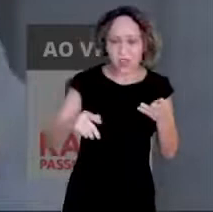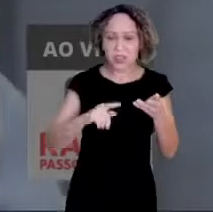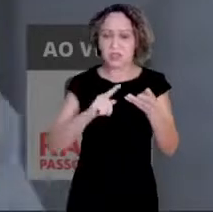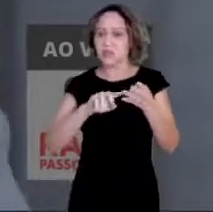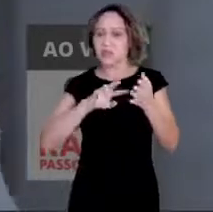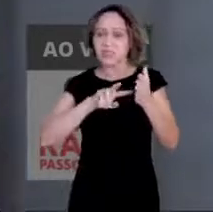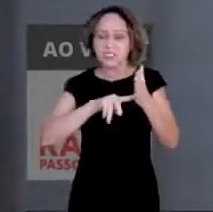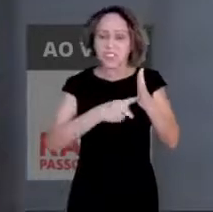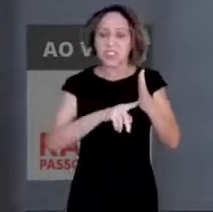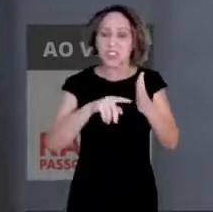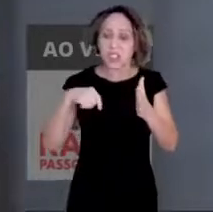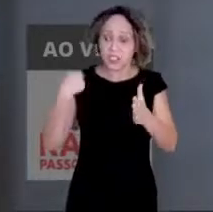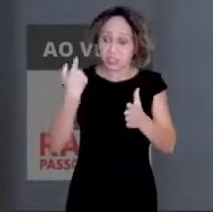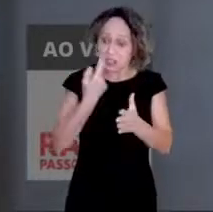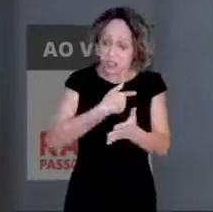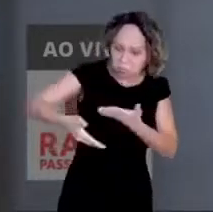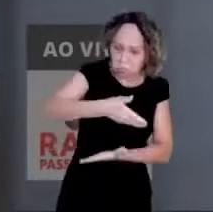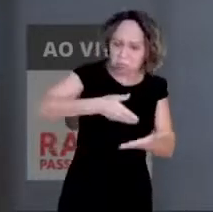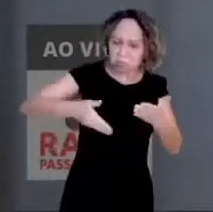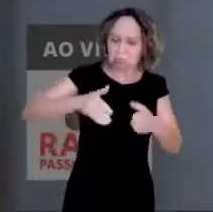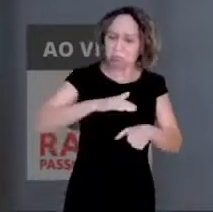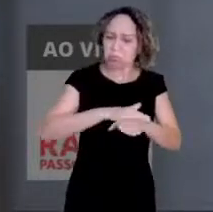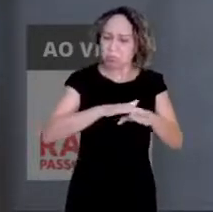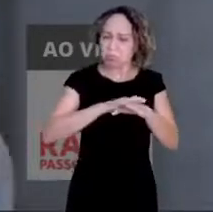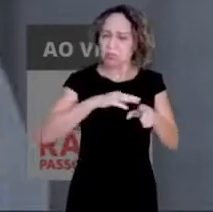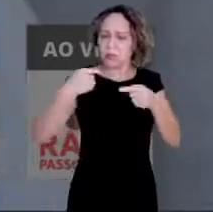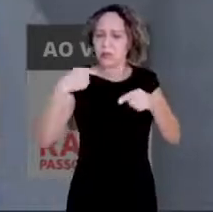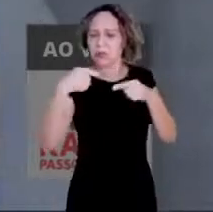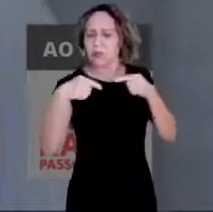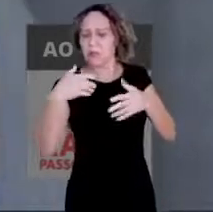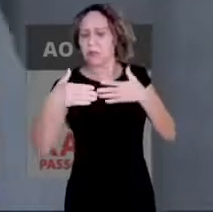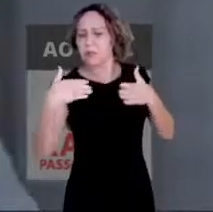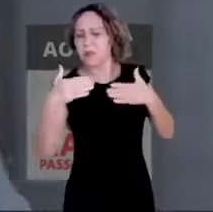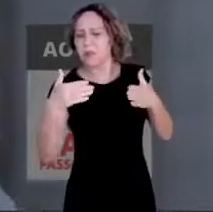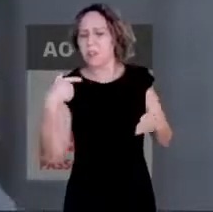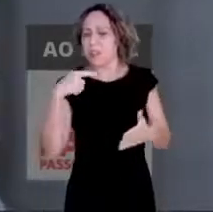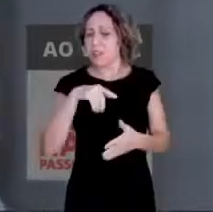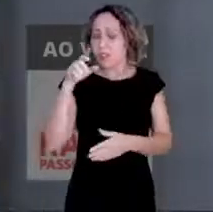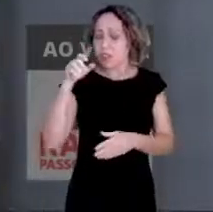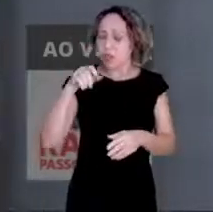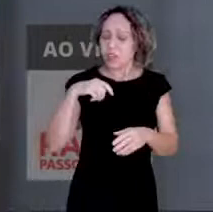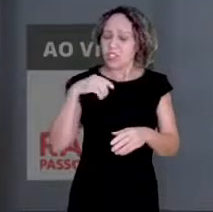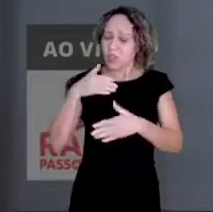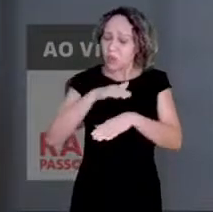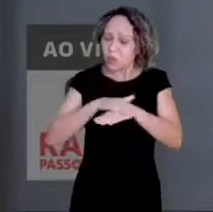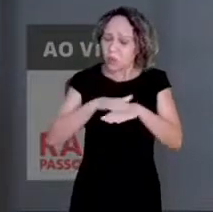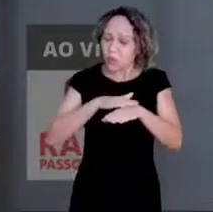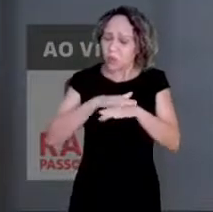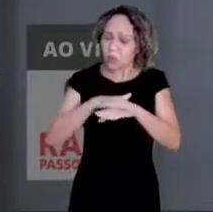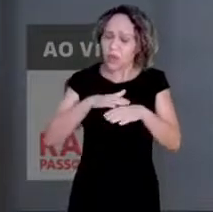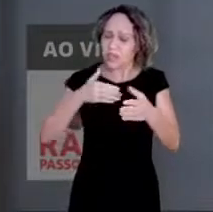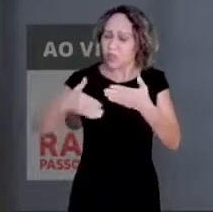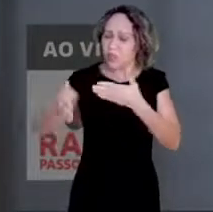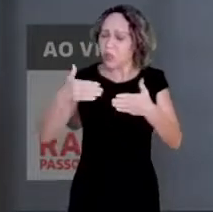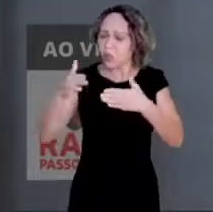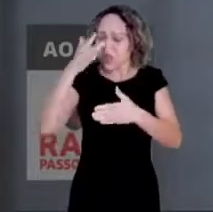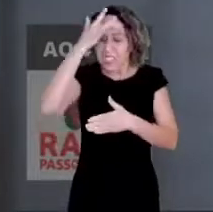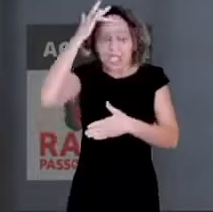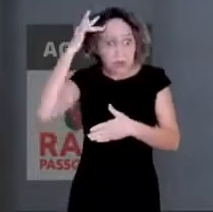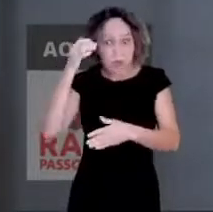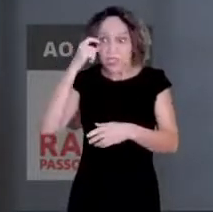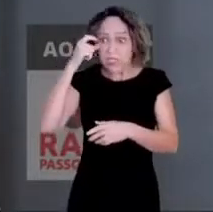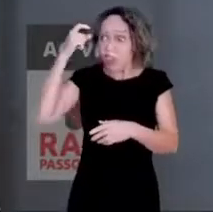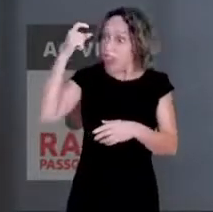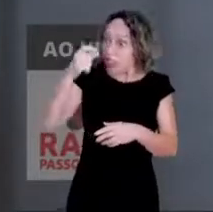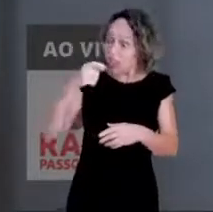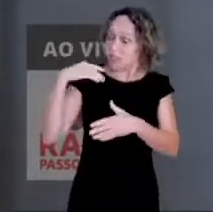tenha sido construído nesse país esteja sendo destruído. A gente poderia pegar, por exemplo, uma coisa que vocês